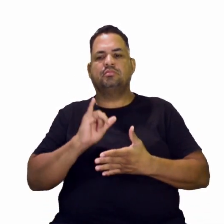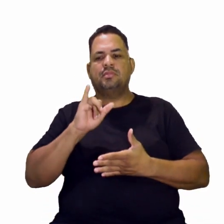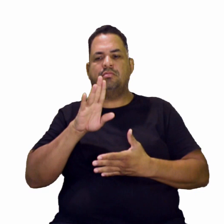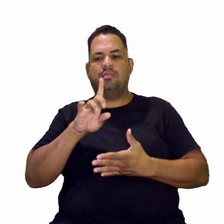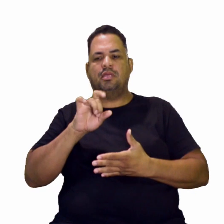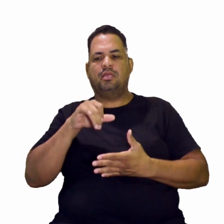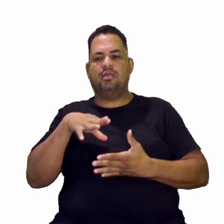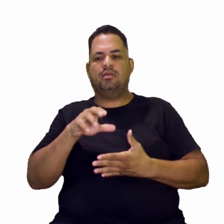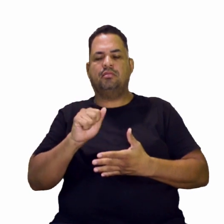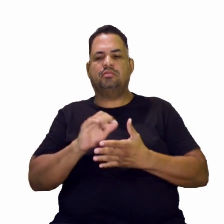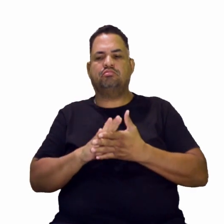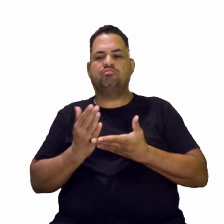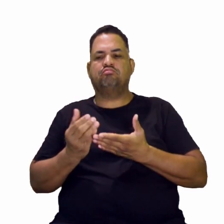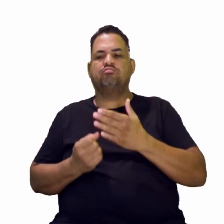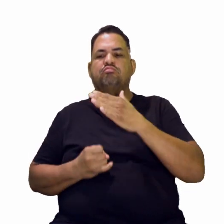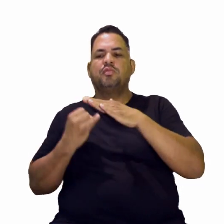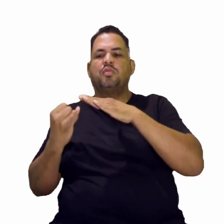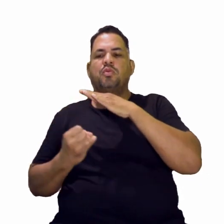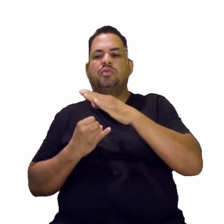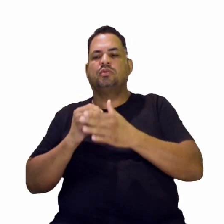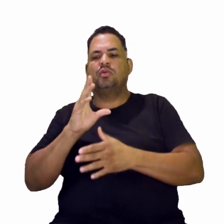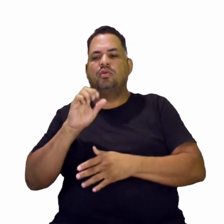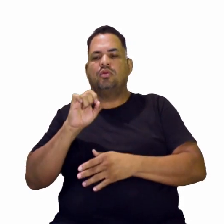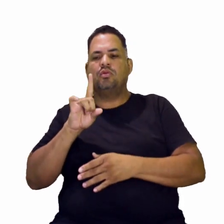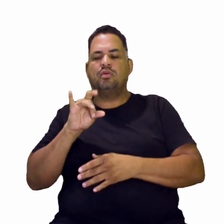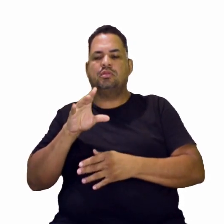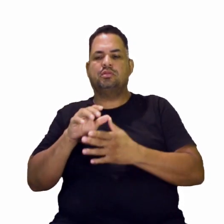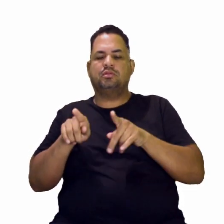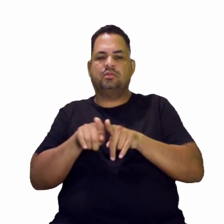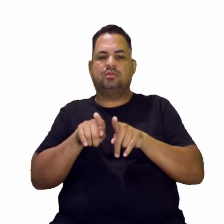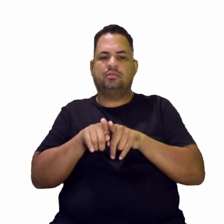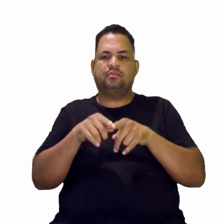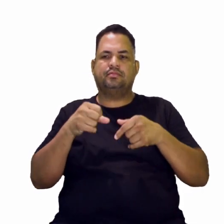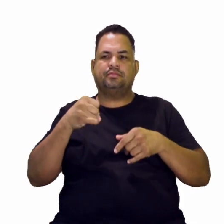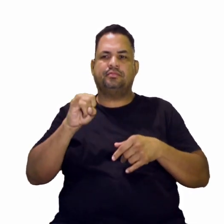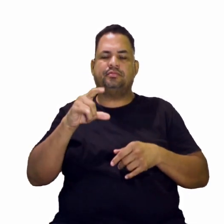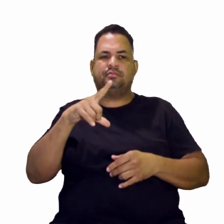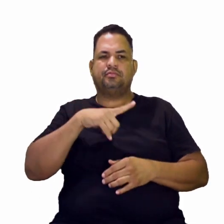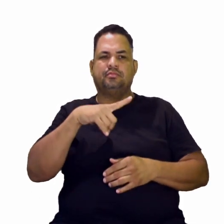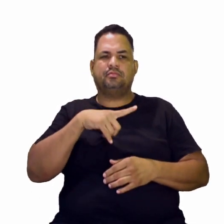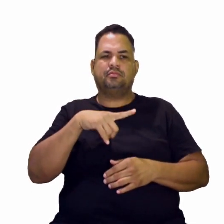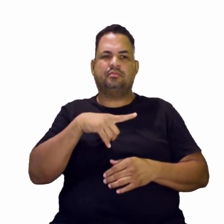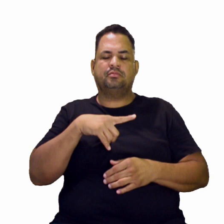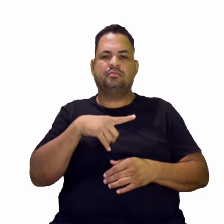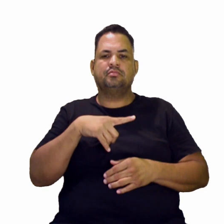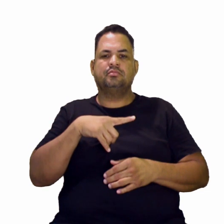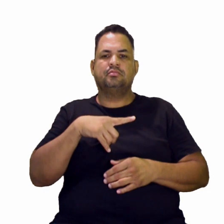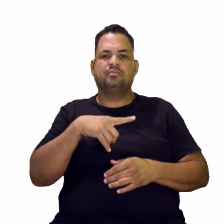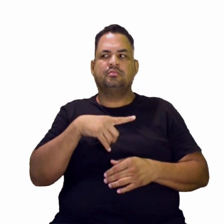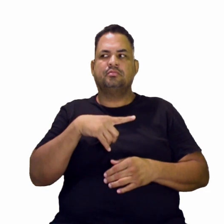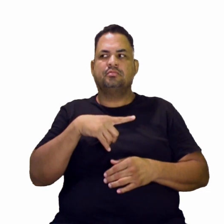por exemplo, ou algumas instituições, ONGs, né? Se eles têm lá um